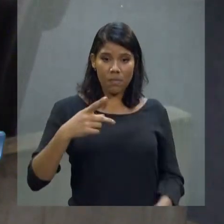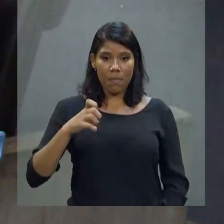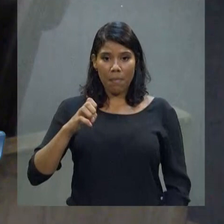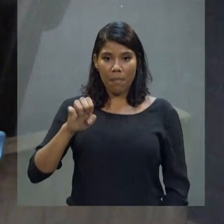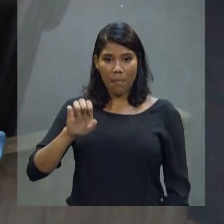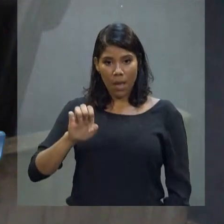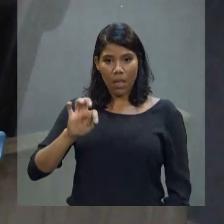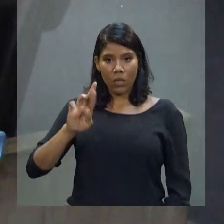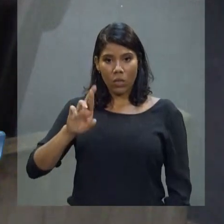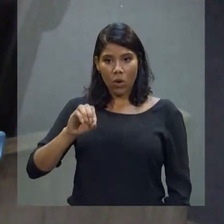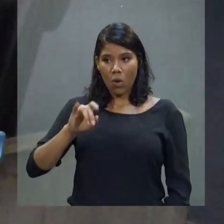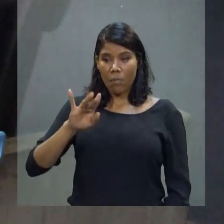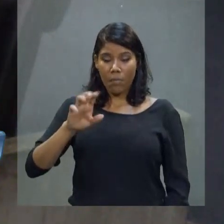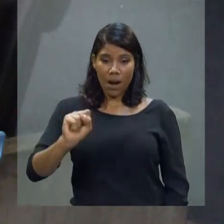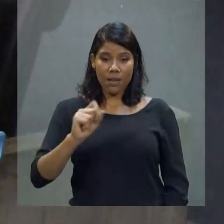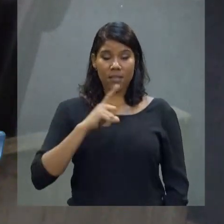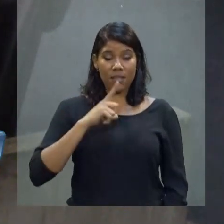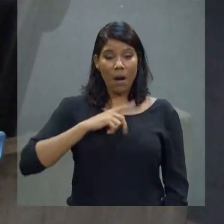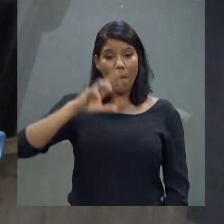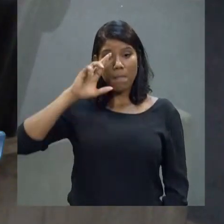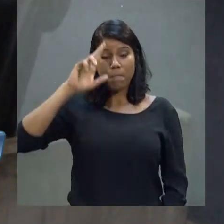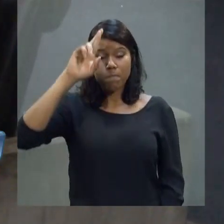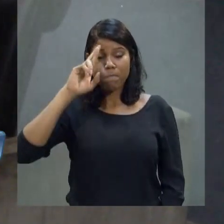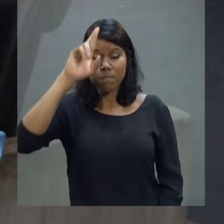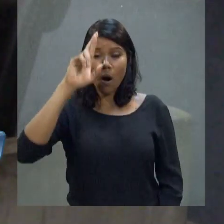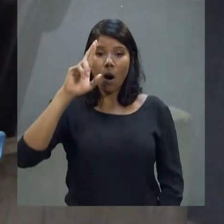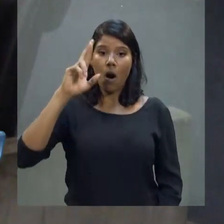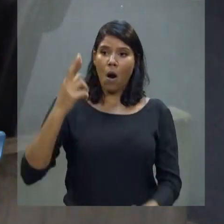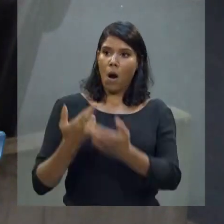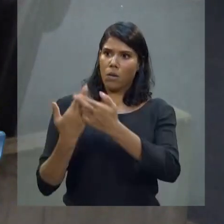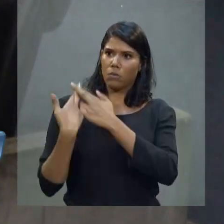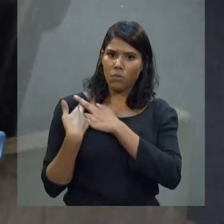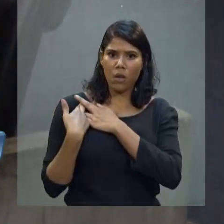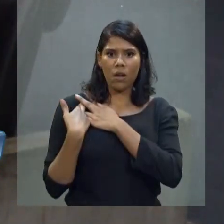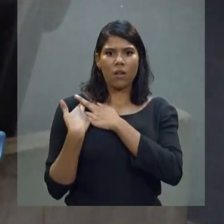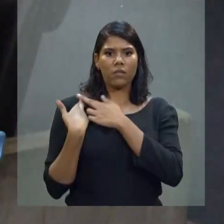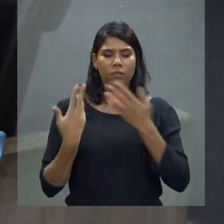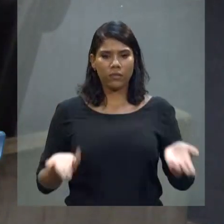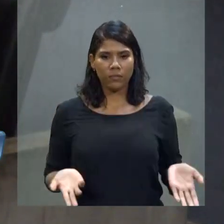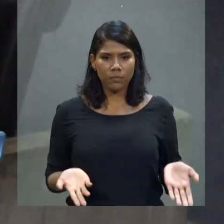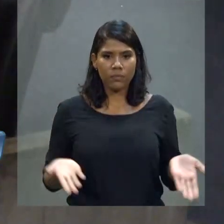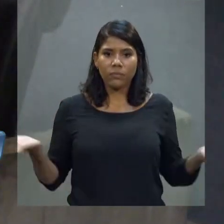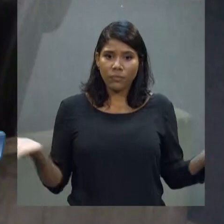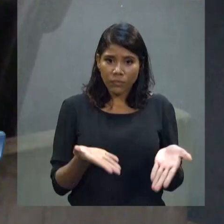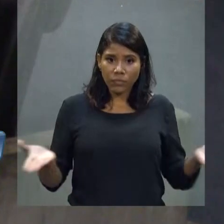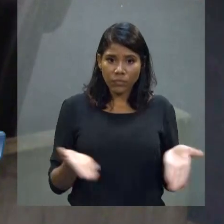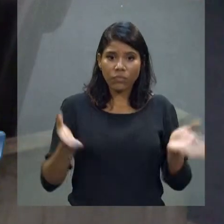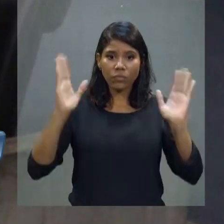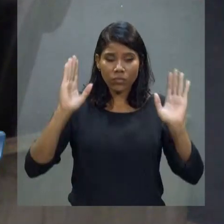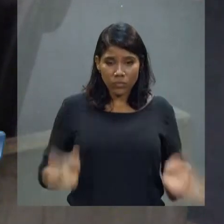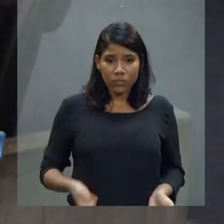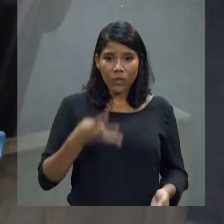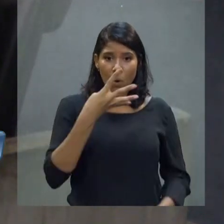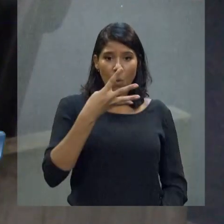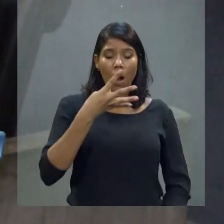já batemos o recorde de produção de petróleo e equivalente de 4